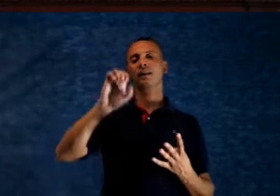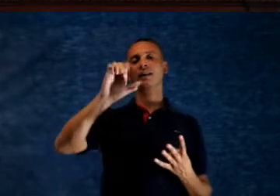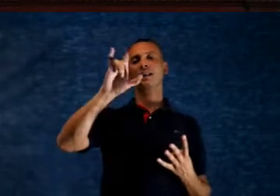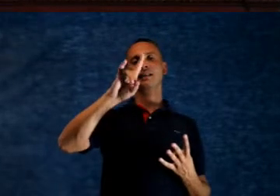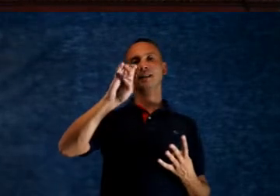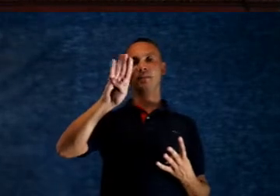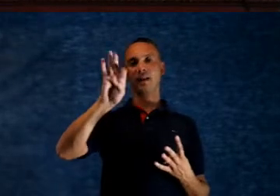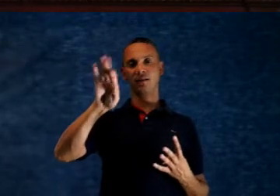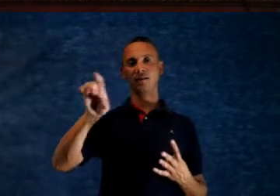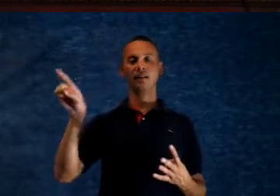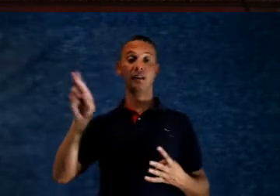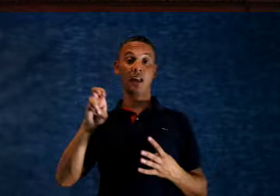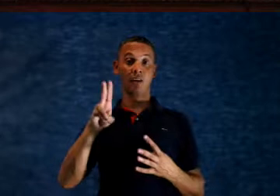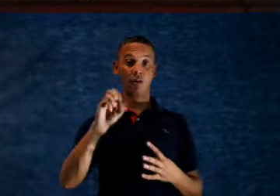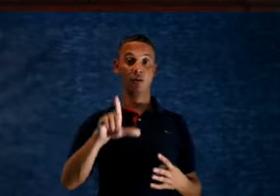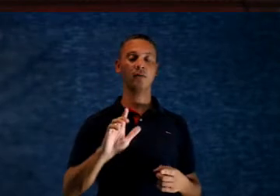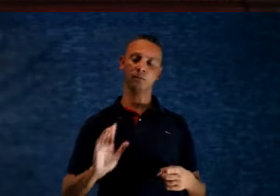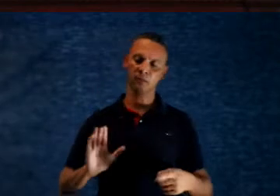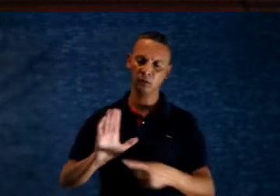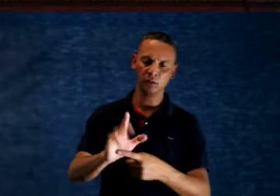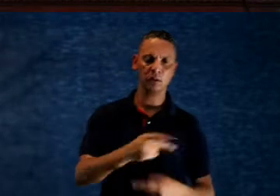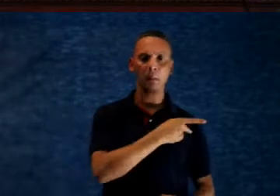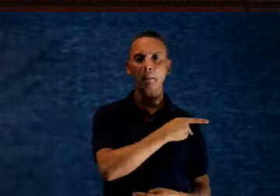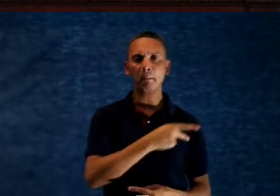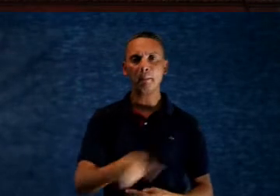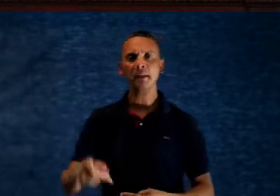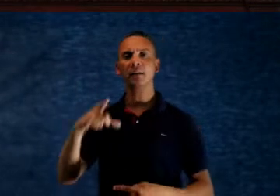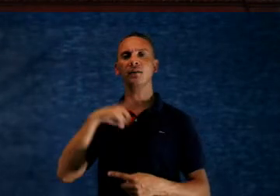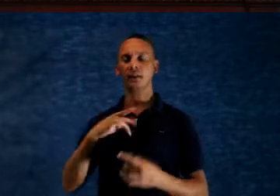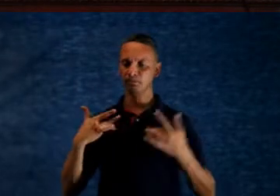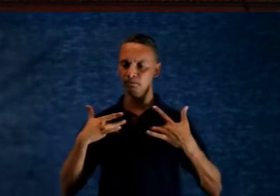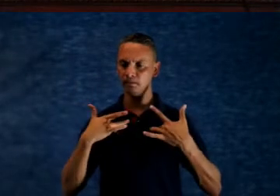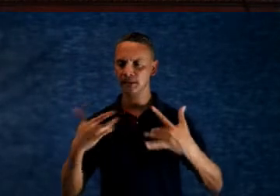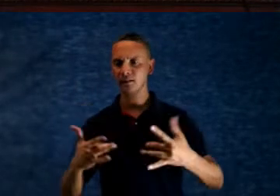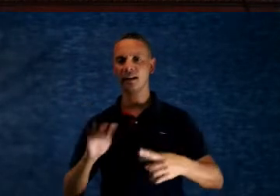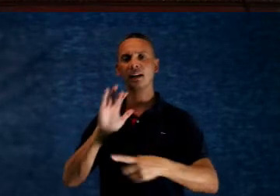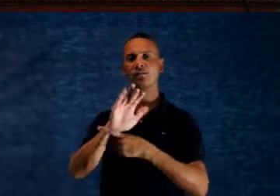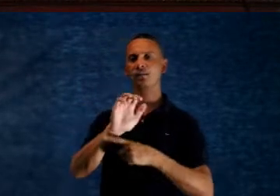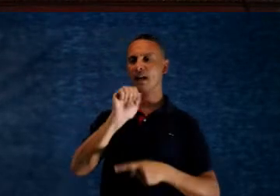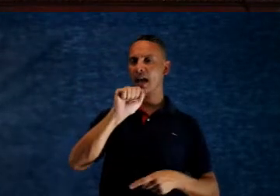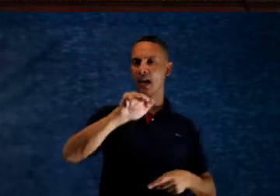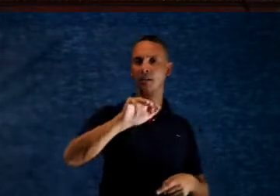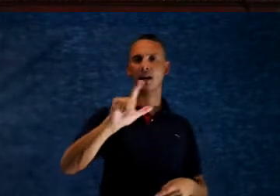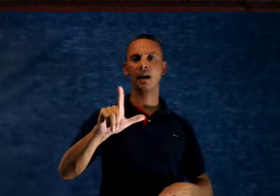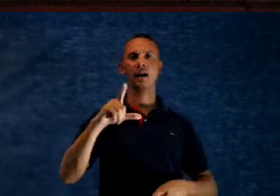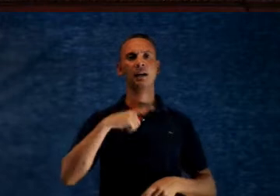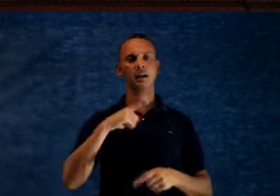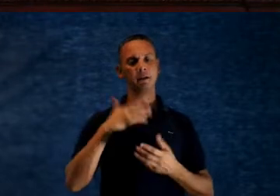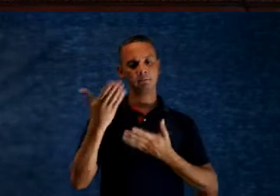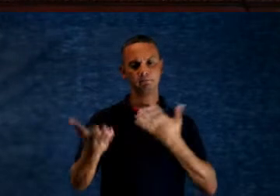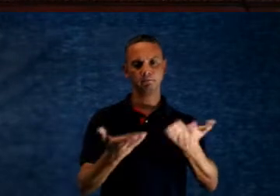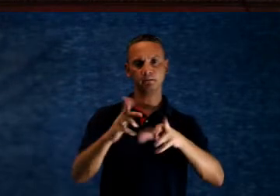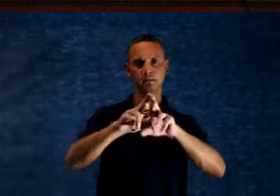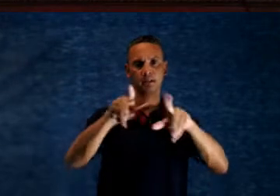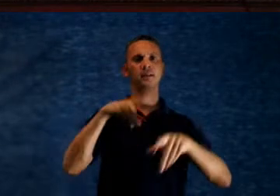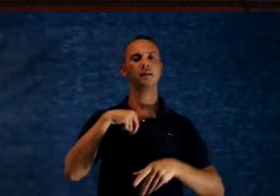Elizabeth Renaud. Presidentes que a ela dedicaram e dedicam o melhor das suas energias e da sua